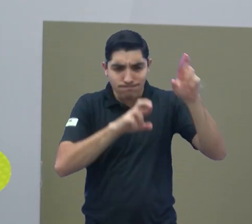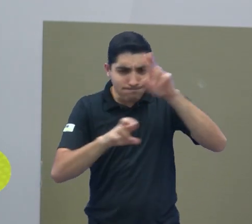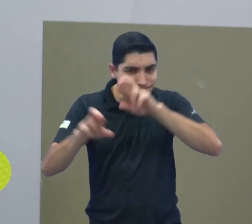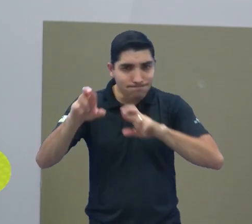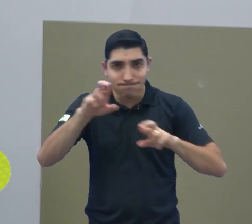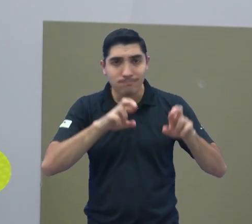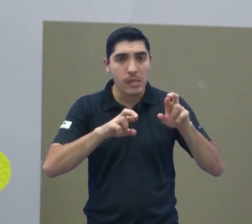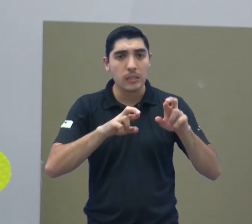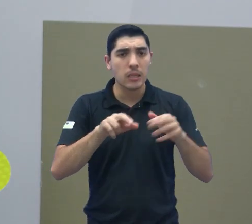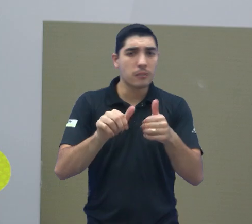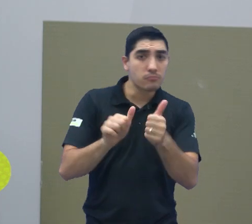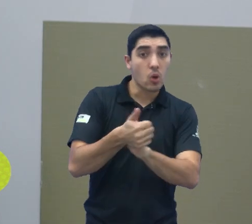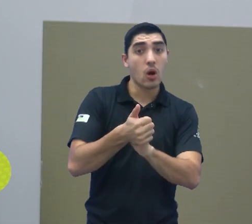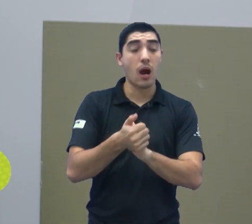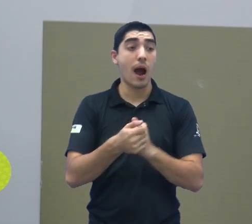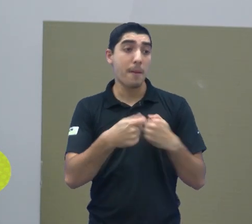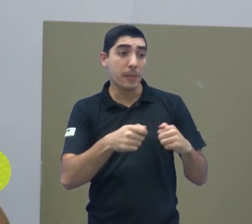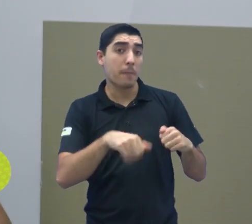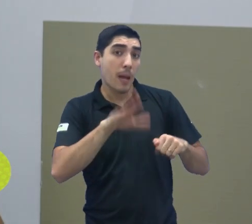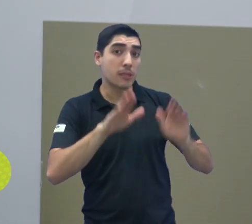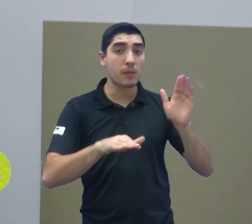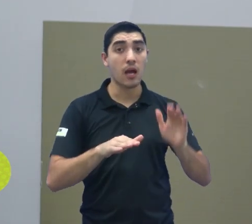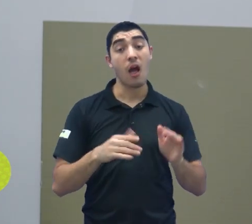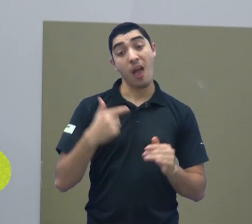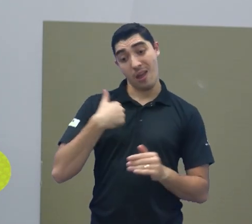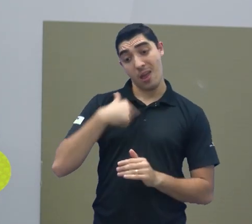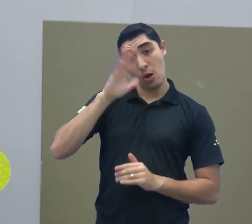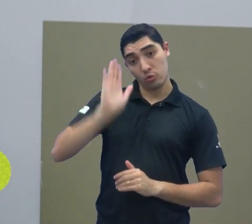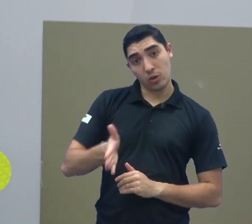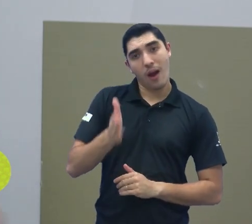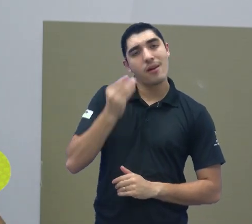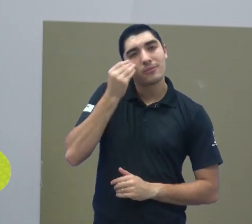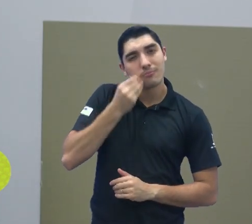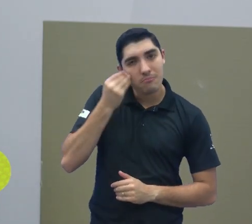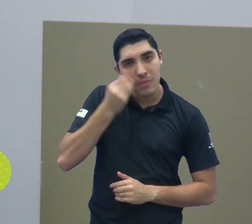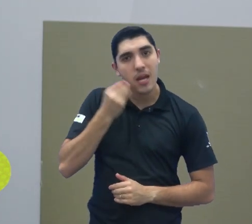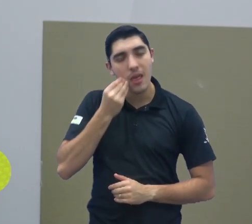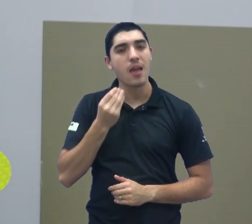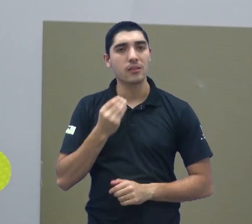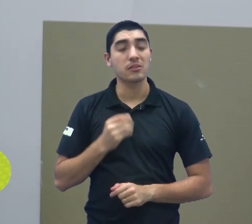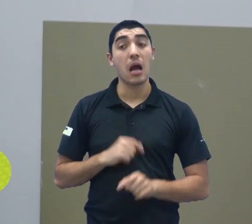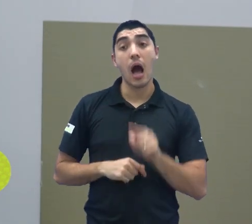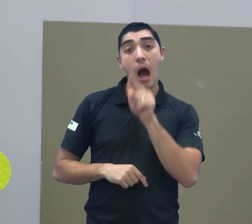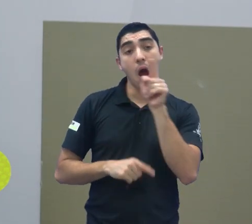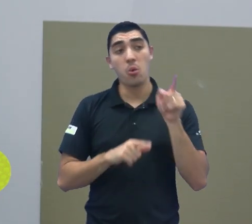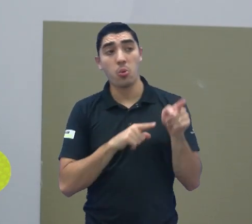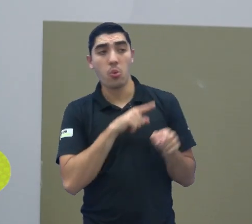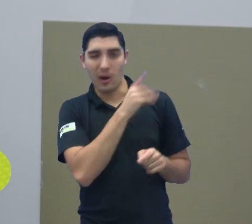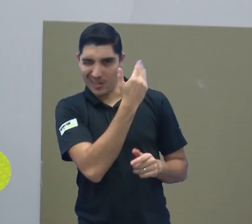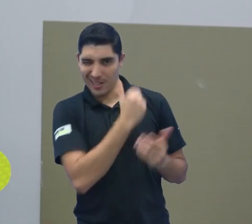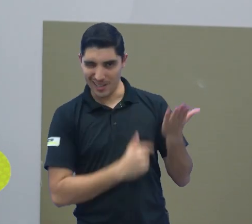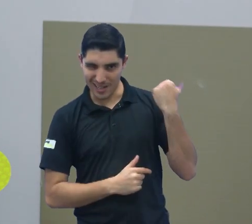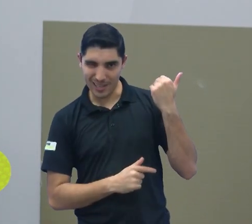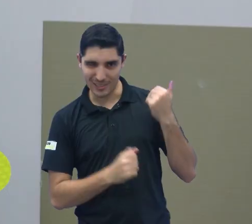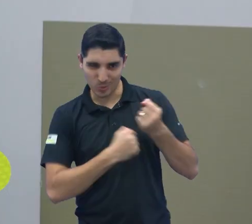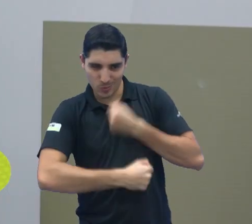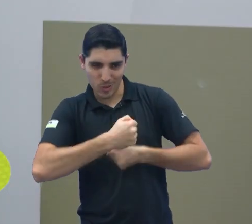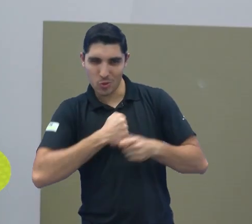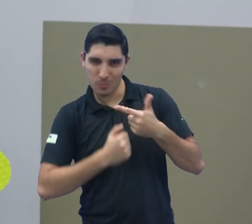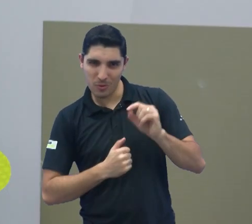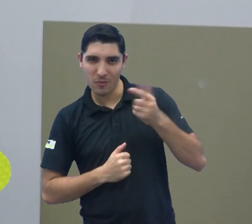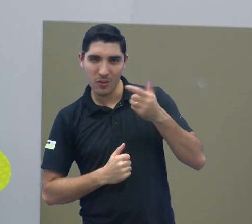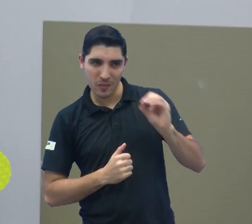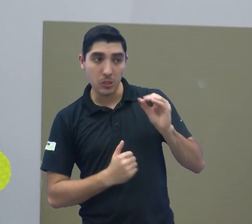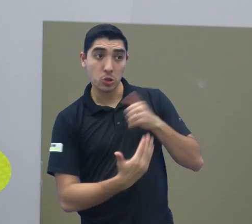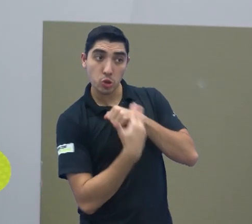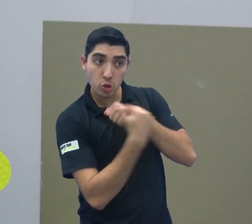expandir um pouco. E como já desenvolvia um trabalho ali, a equipe que tinha técnica, né, quis naquele momento me inserir nesse grupo, e eu passei a fazer parte